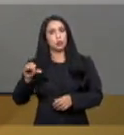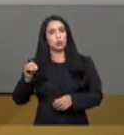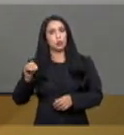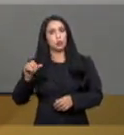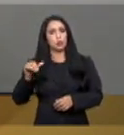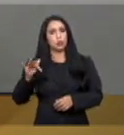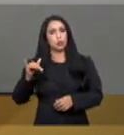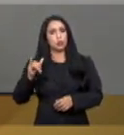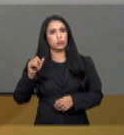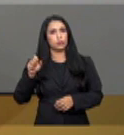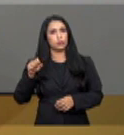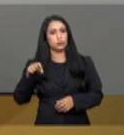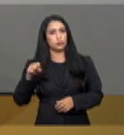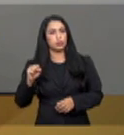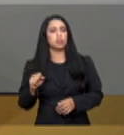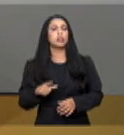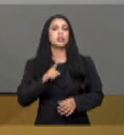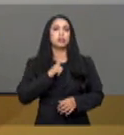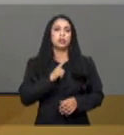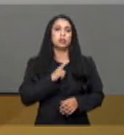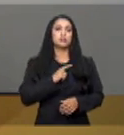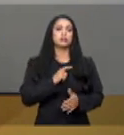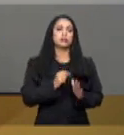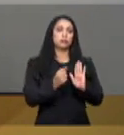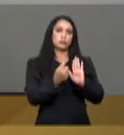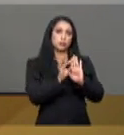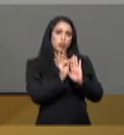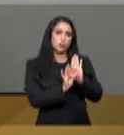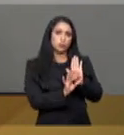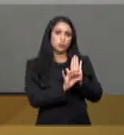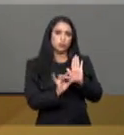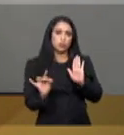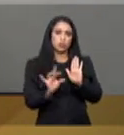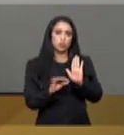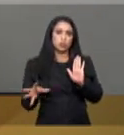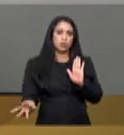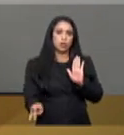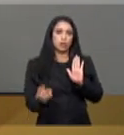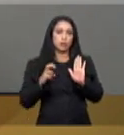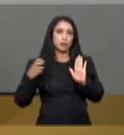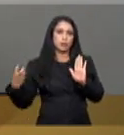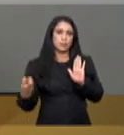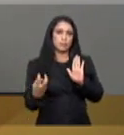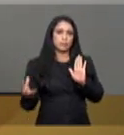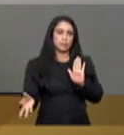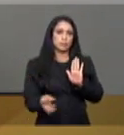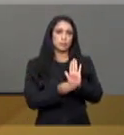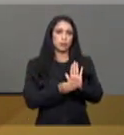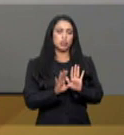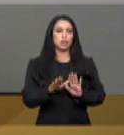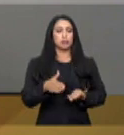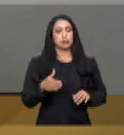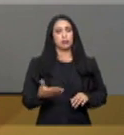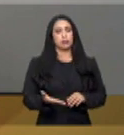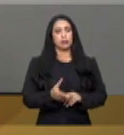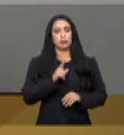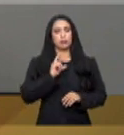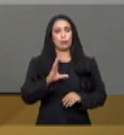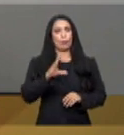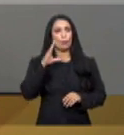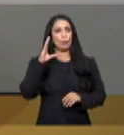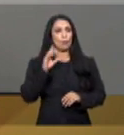a Vossas Excelências, senhores ministros, a emenda. Quanto à alegação de